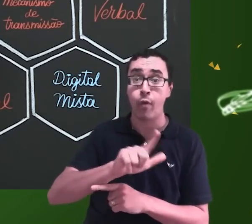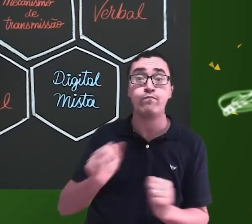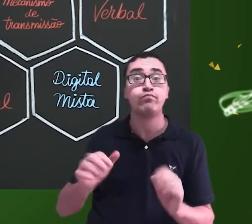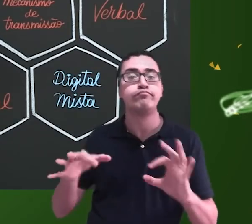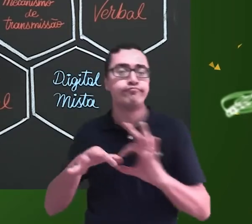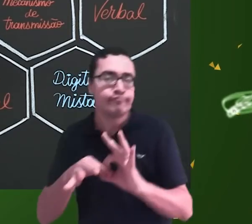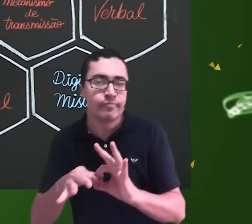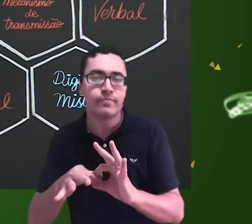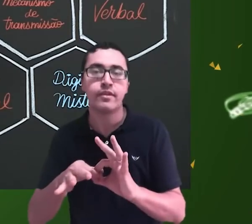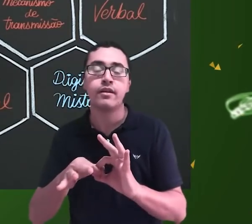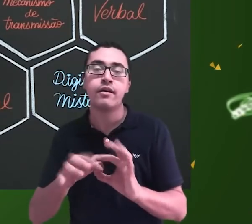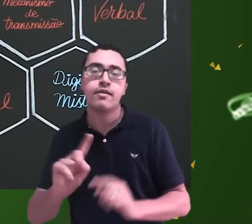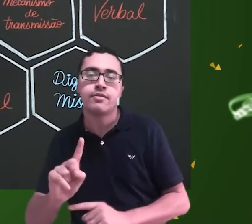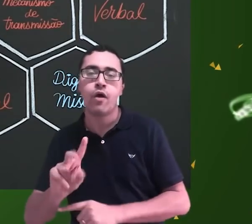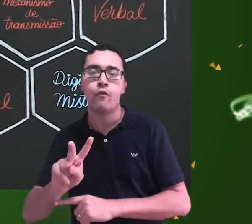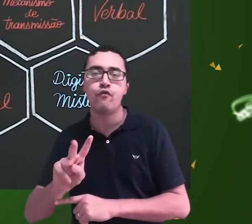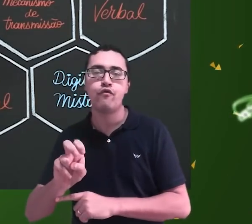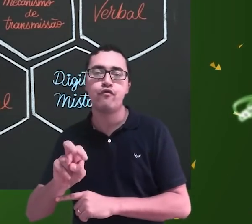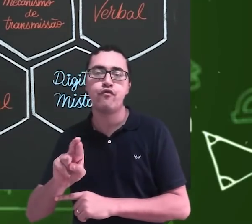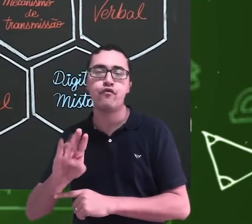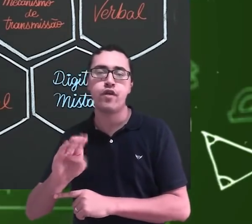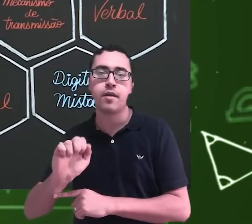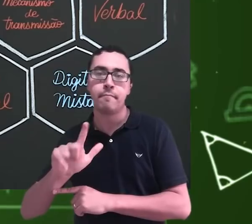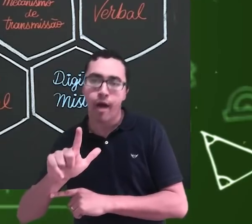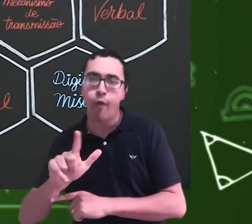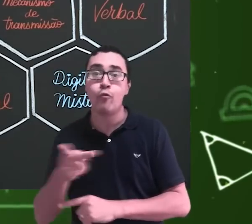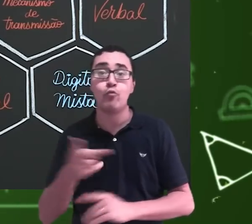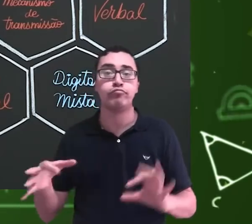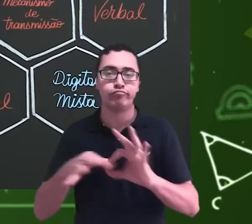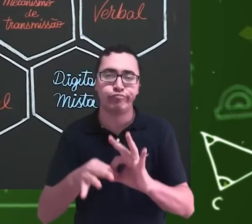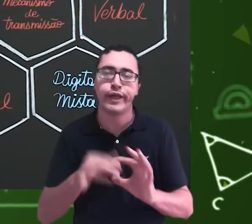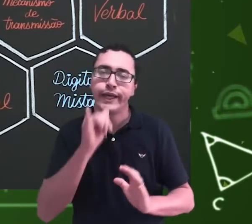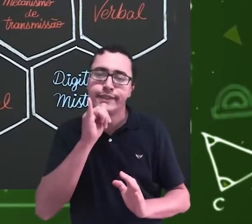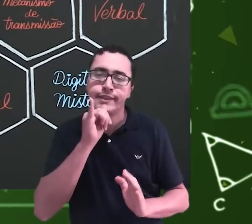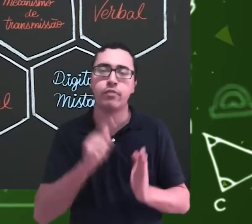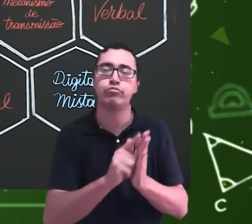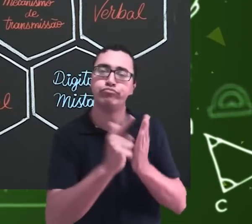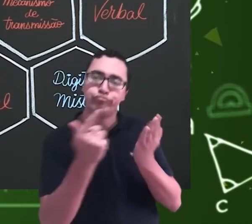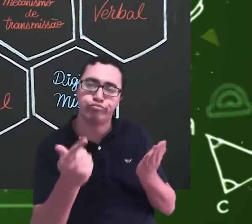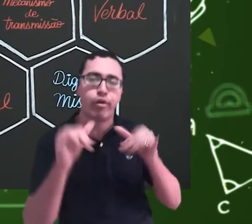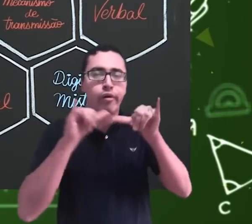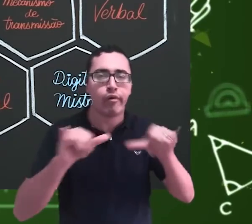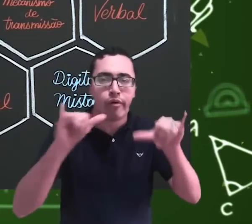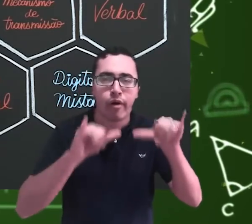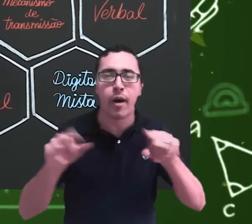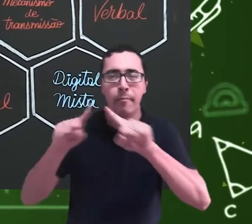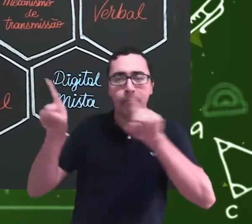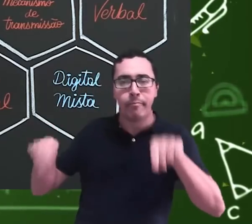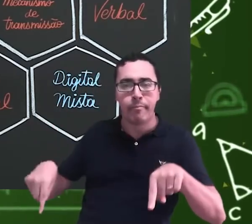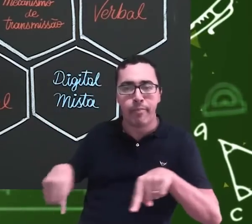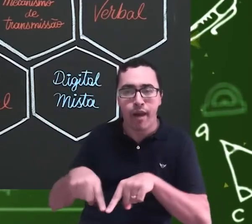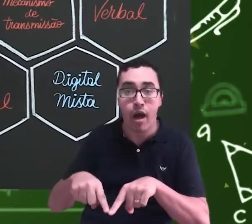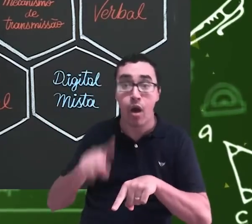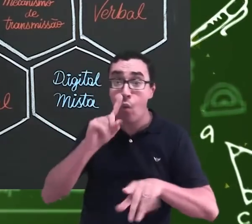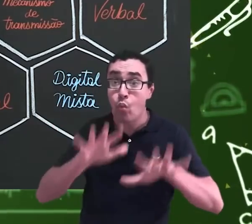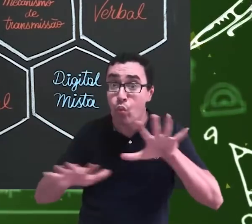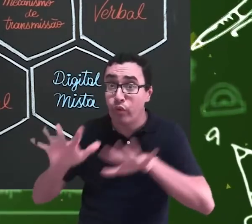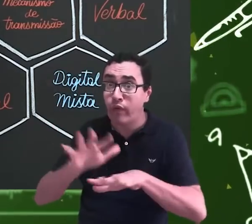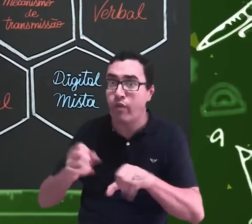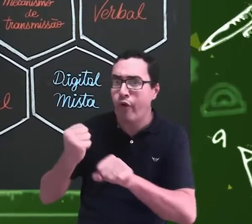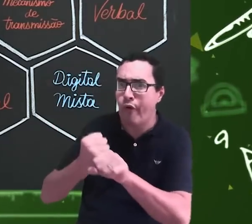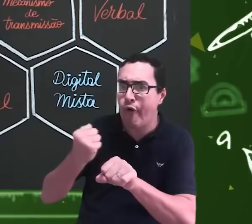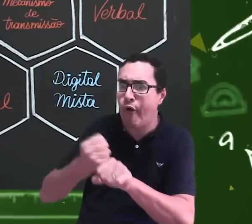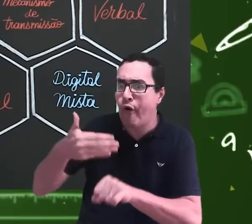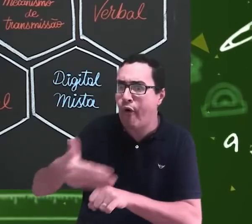Então, você percebe, por exemplo, no anúncio, você percebe nessa placa, no Cuidado Estamos em Obras, aqui eu tenho texto e eu tenho